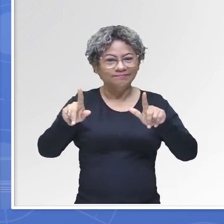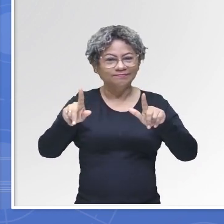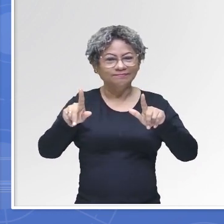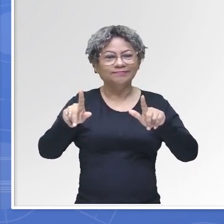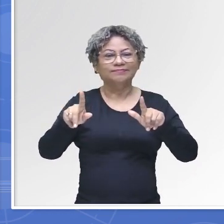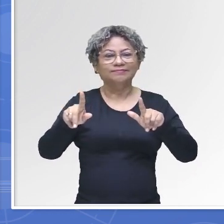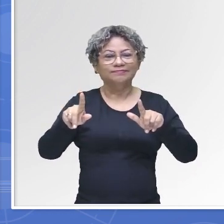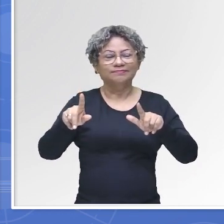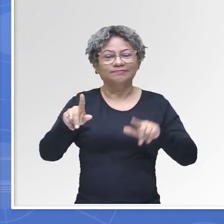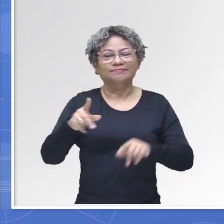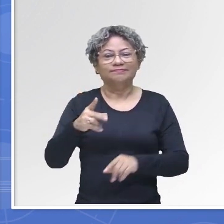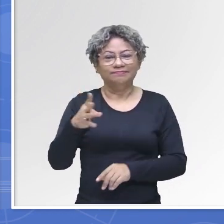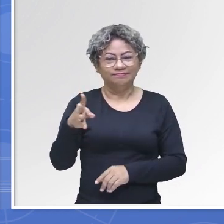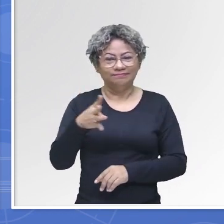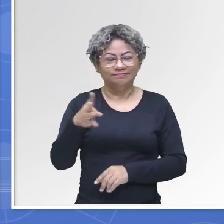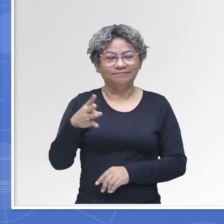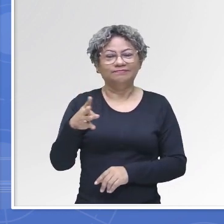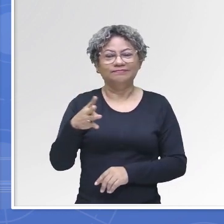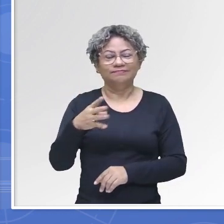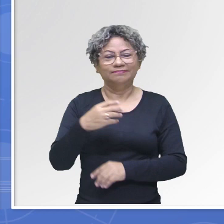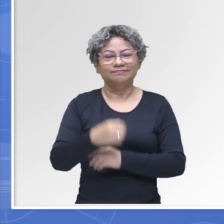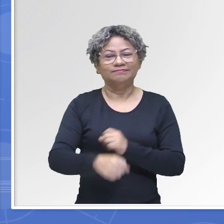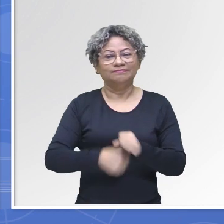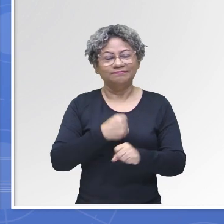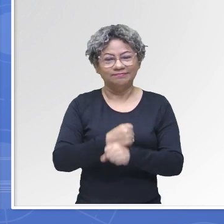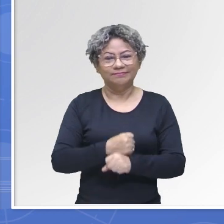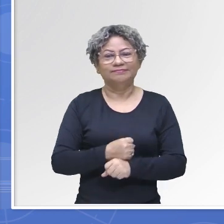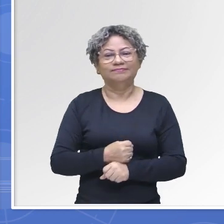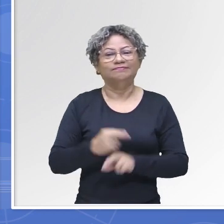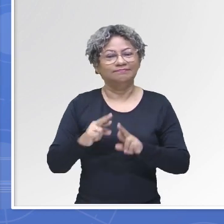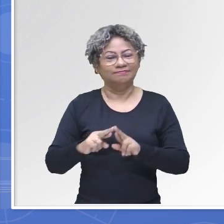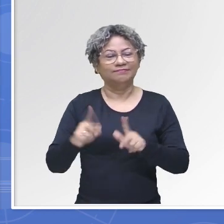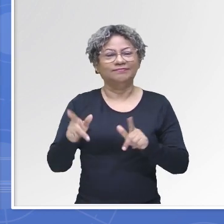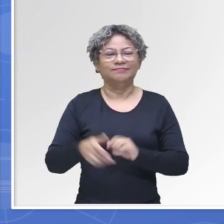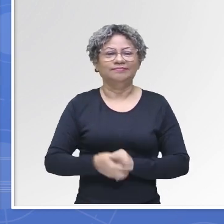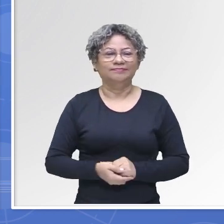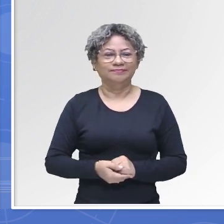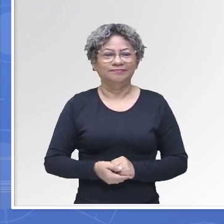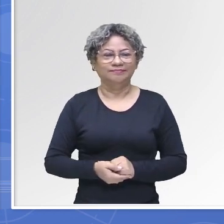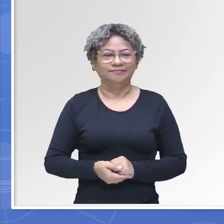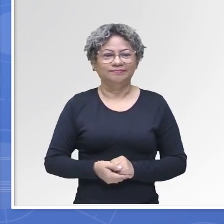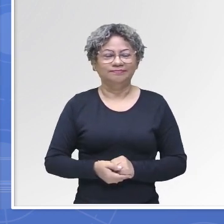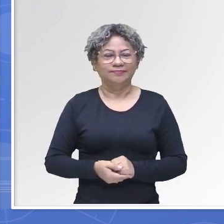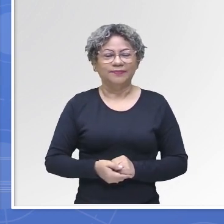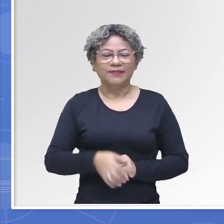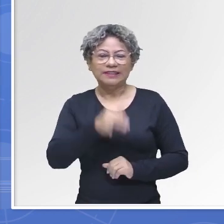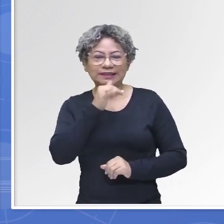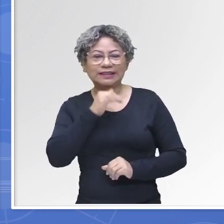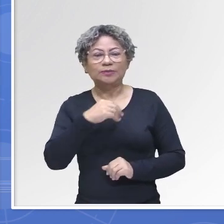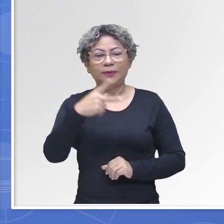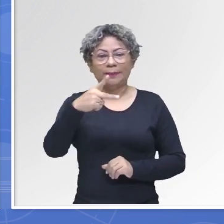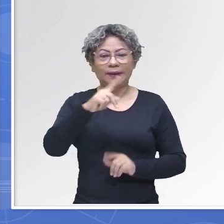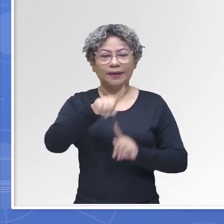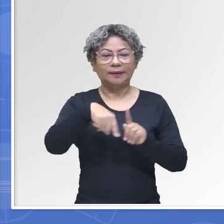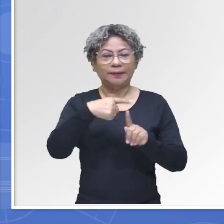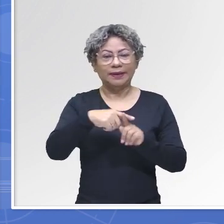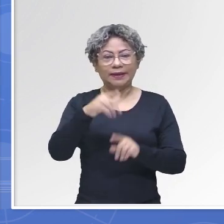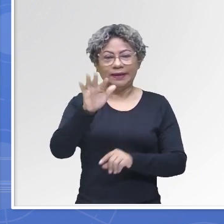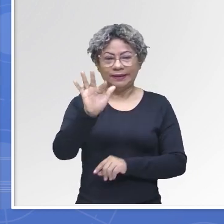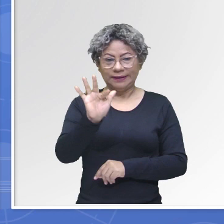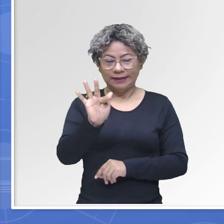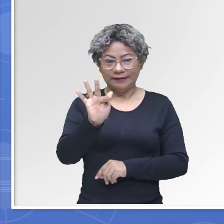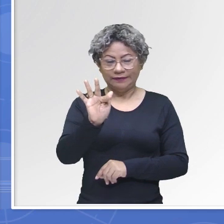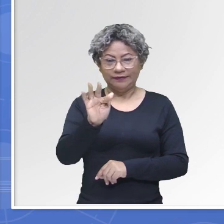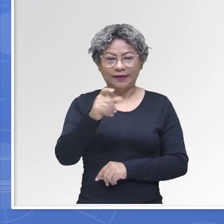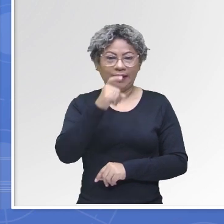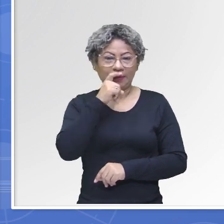Vamos aqui. Ó, P mais F igual a 52. P é